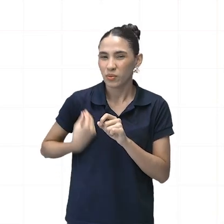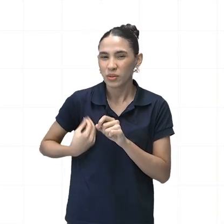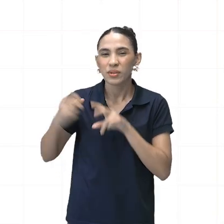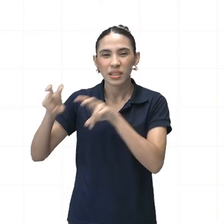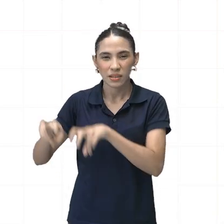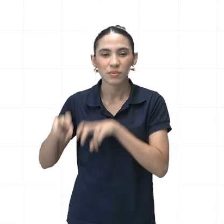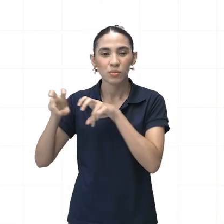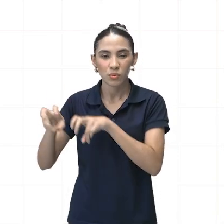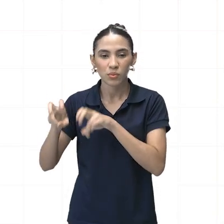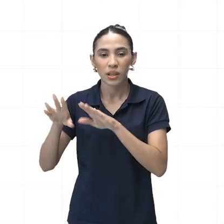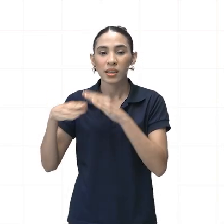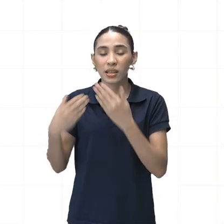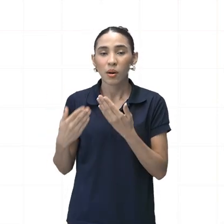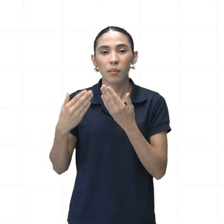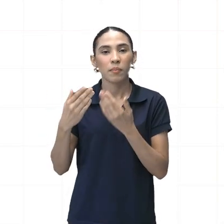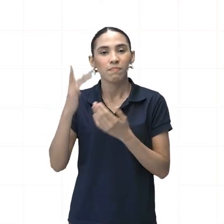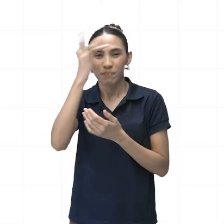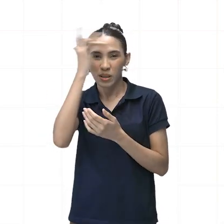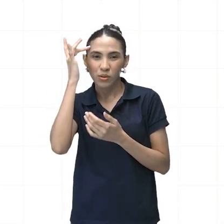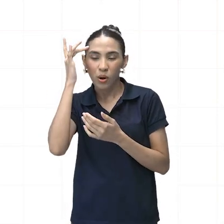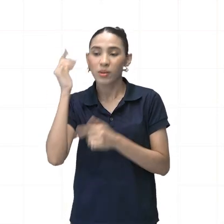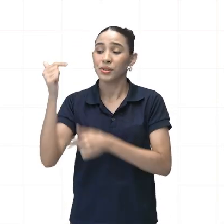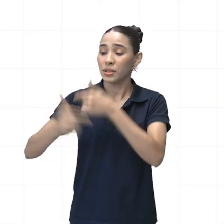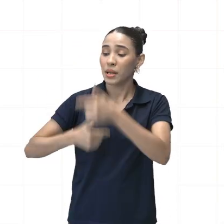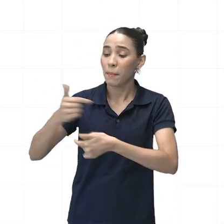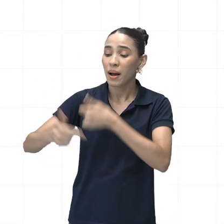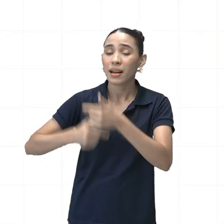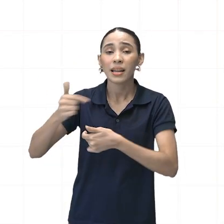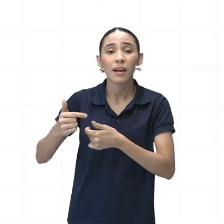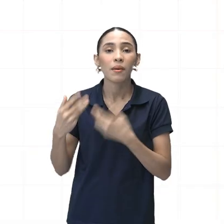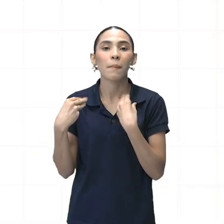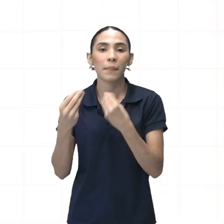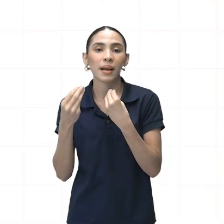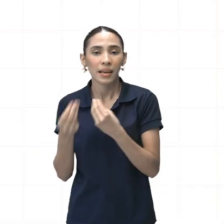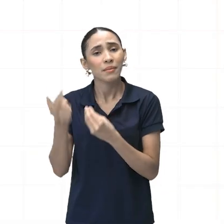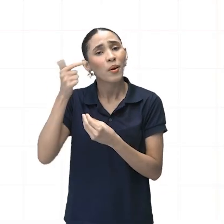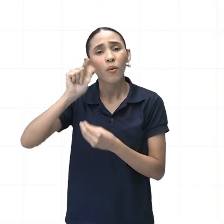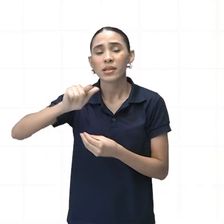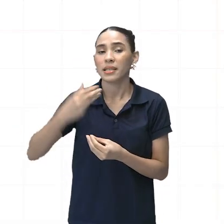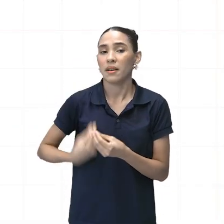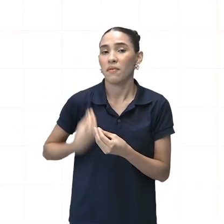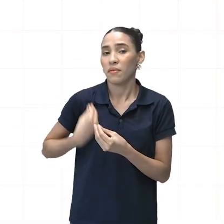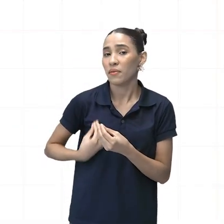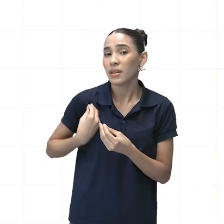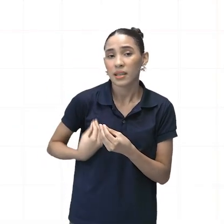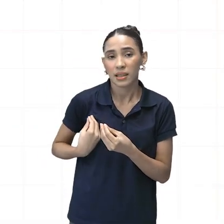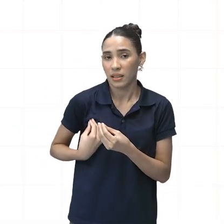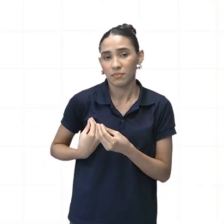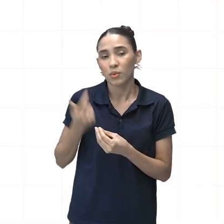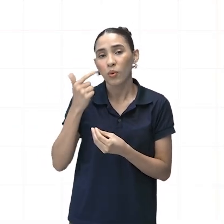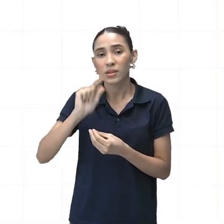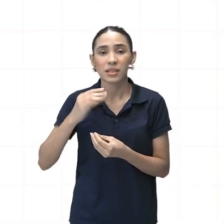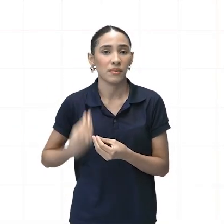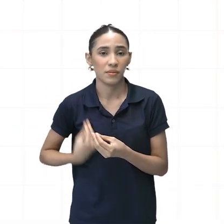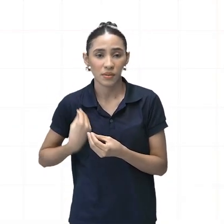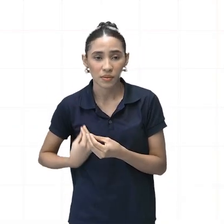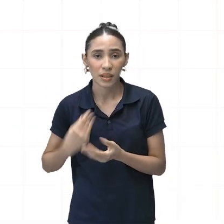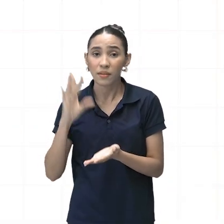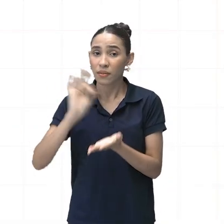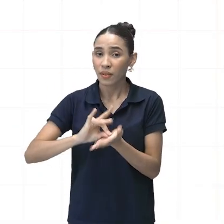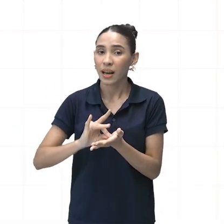subsistência. A gente observava que as pessoas elas trabalhavam para poder ter ali o seu meio de subsistência, de